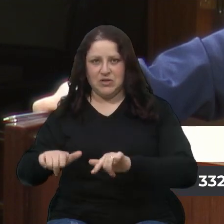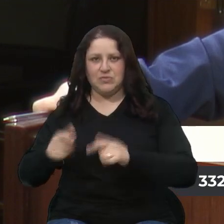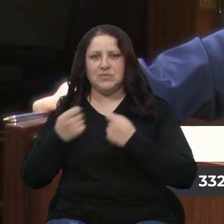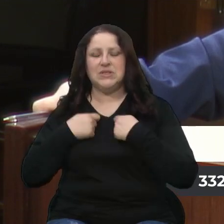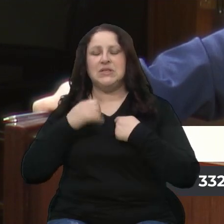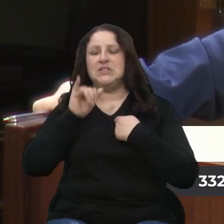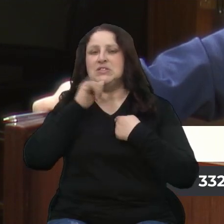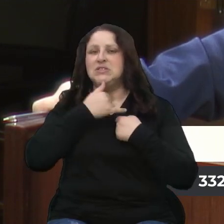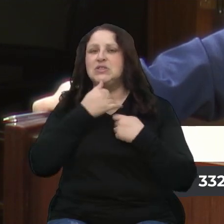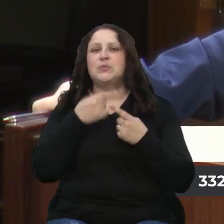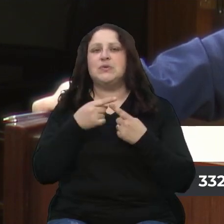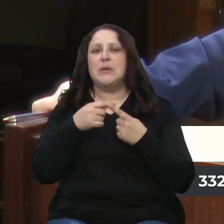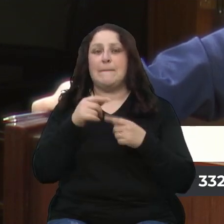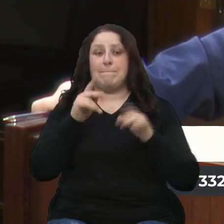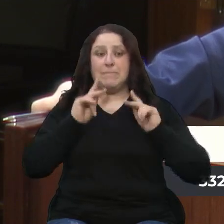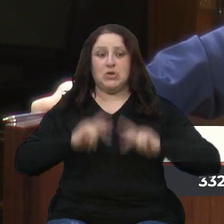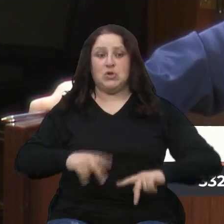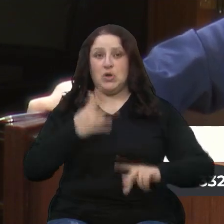Que pessoas como nós,